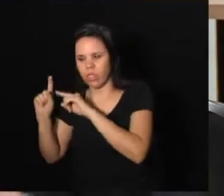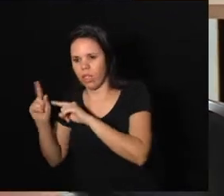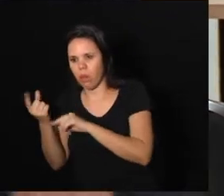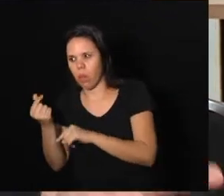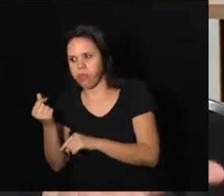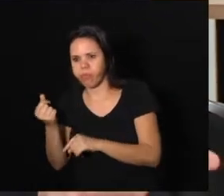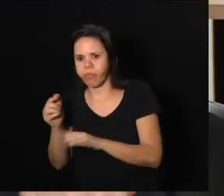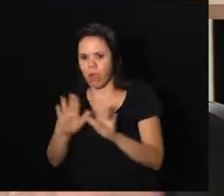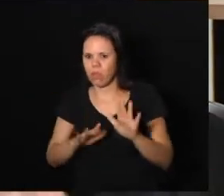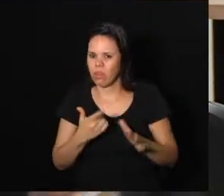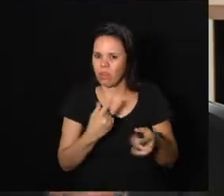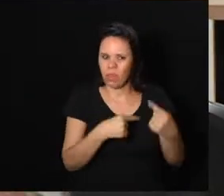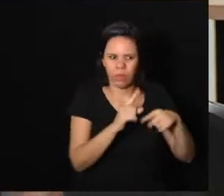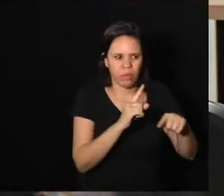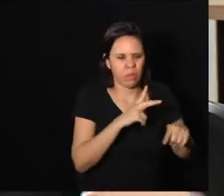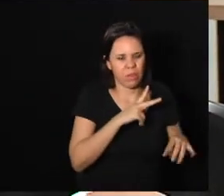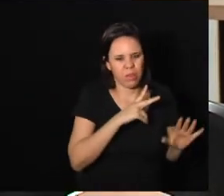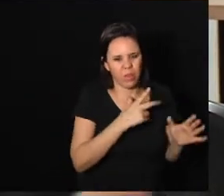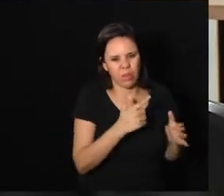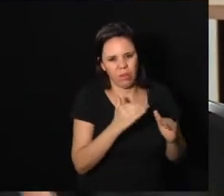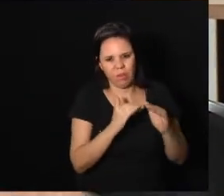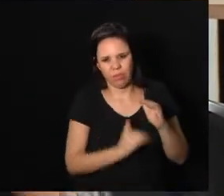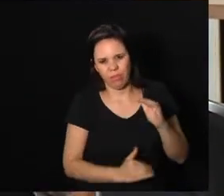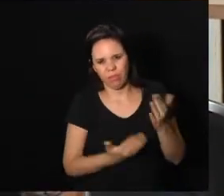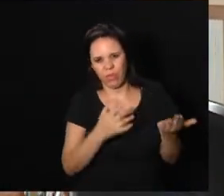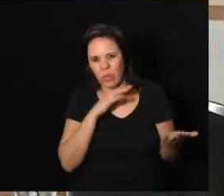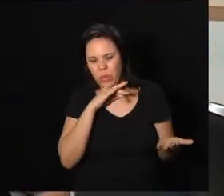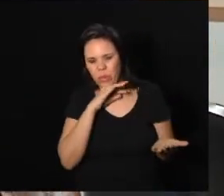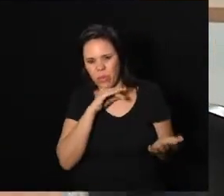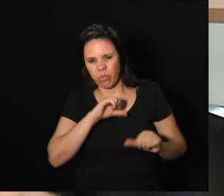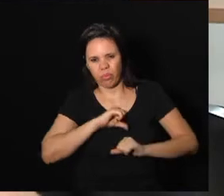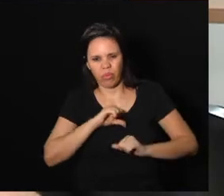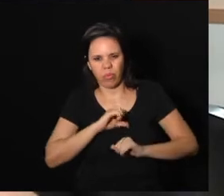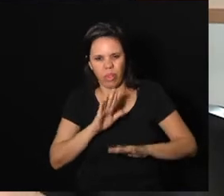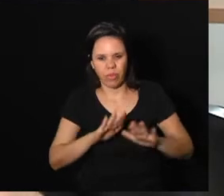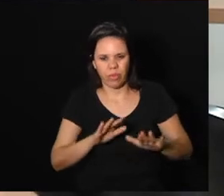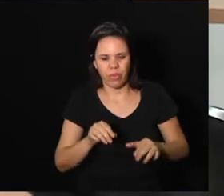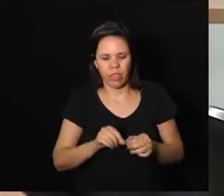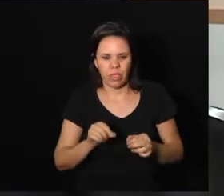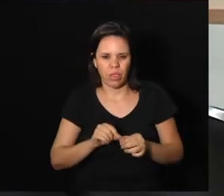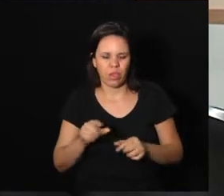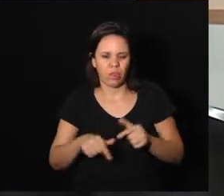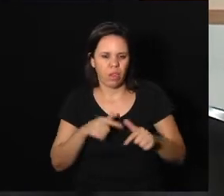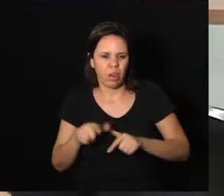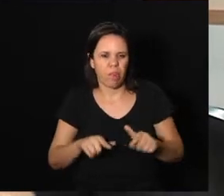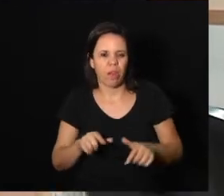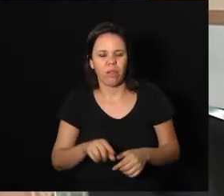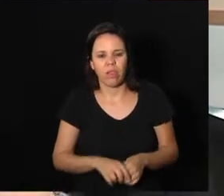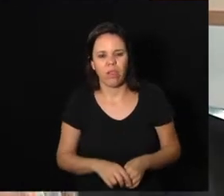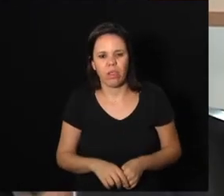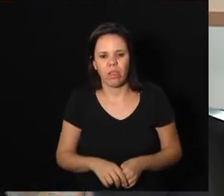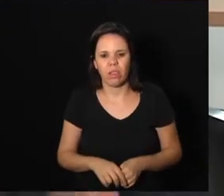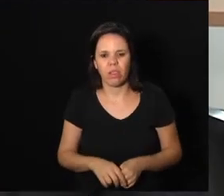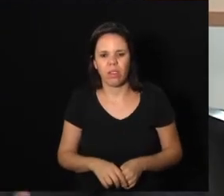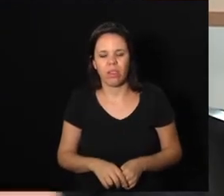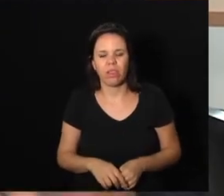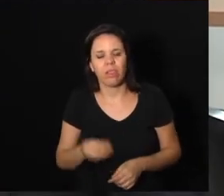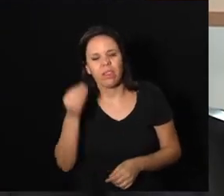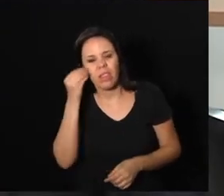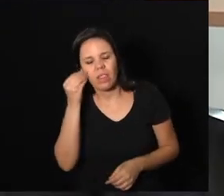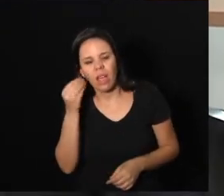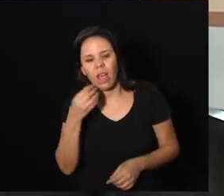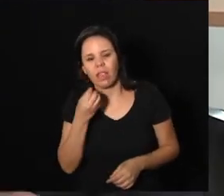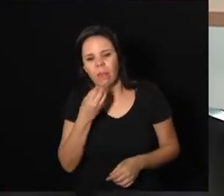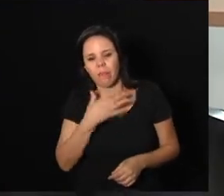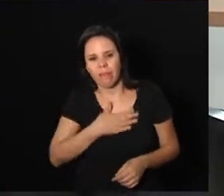financeiro, mas às vezes o sucesso pessoal está lá para baixo. E eles começam a fazer movimento inverso. Porque estar bem consigo mesmo, com a